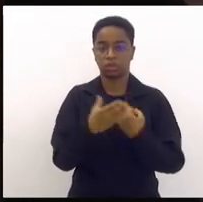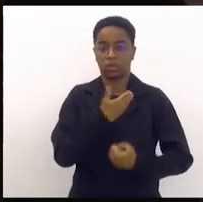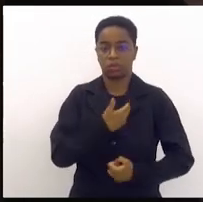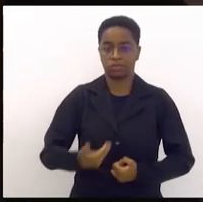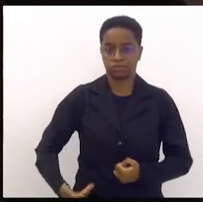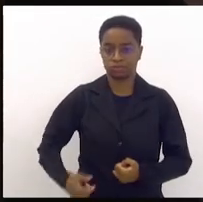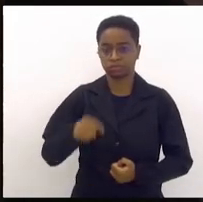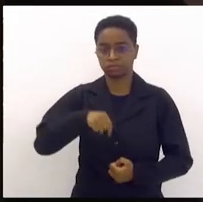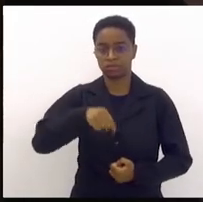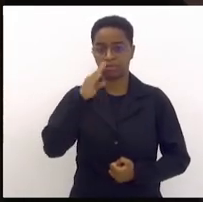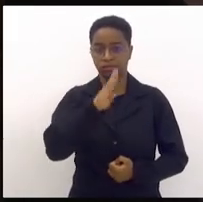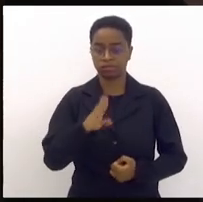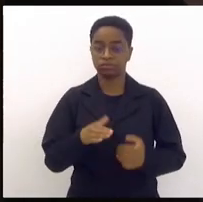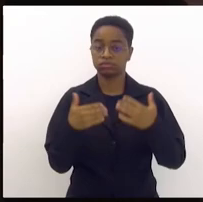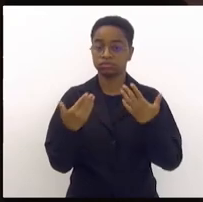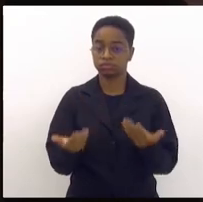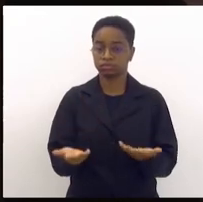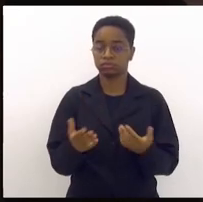pública, portanto,